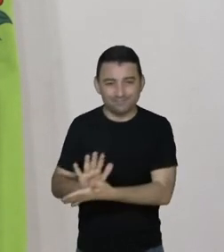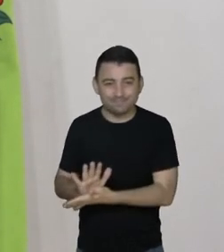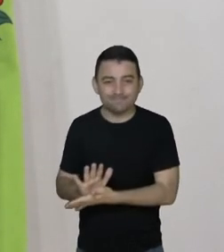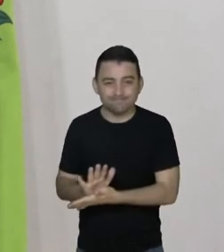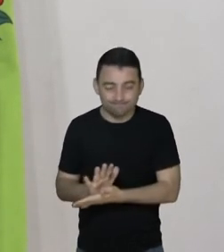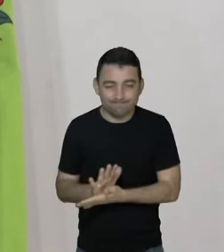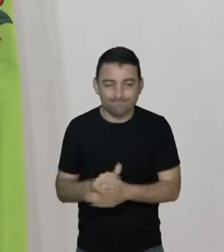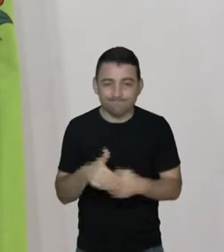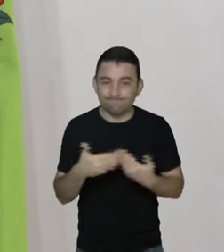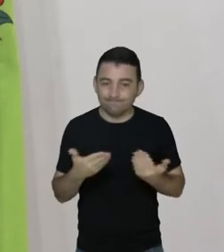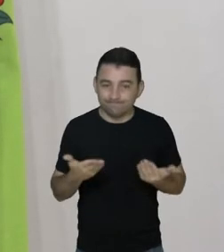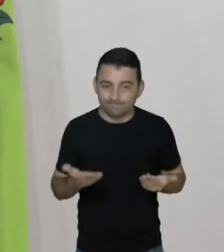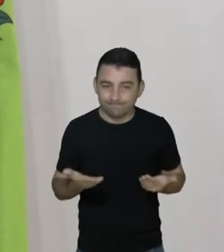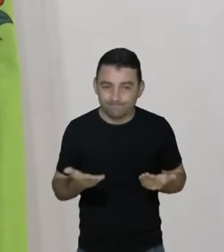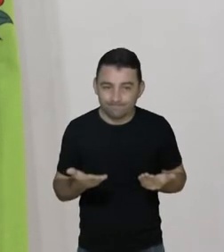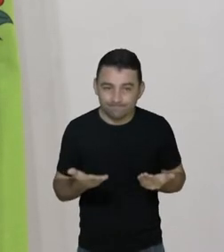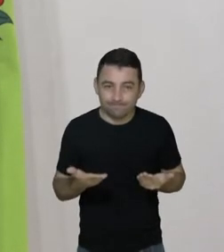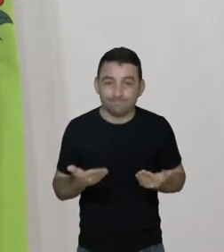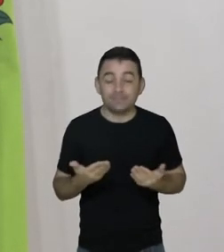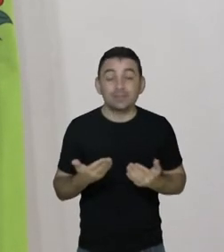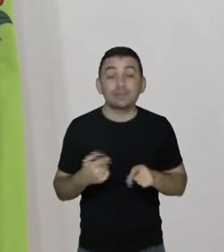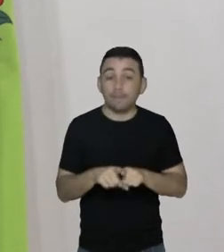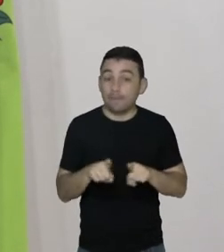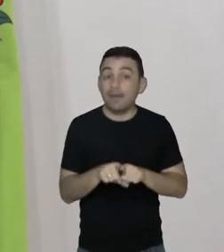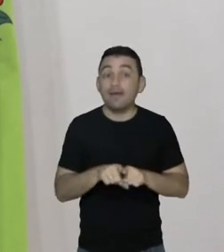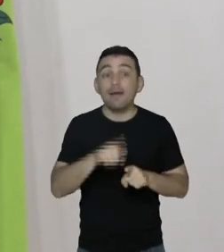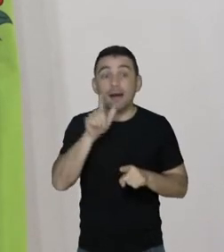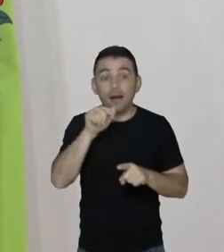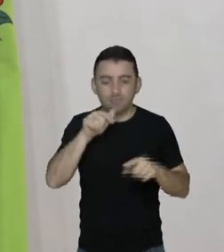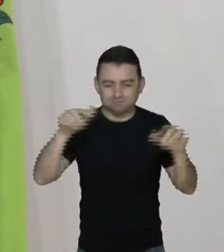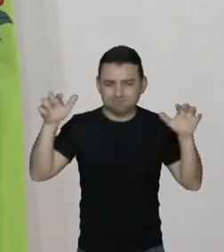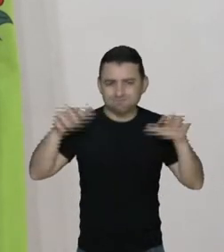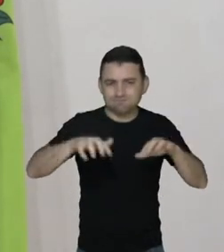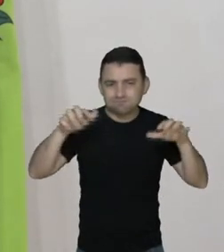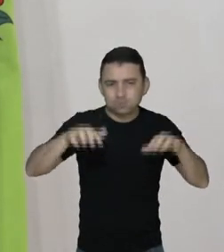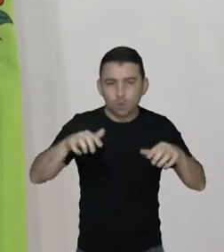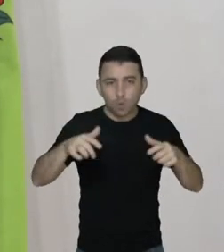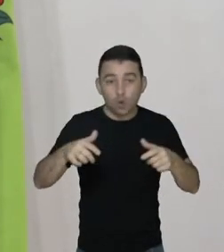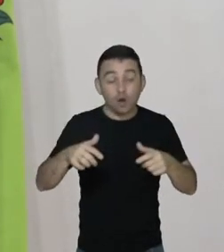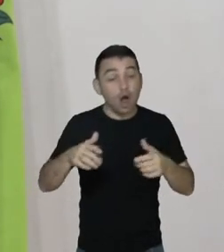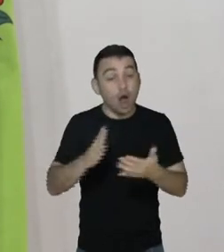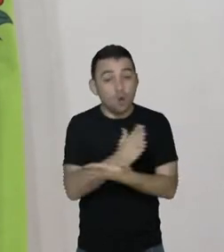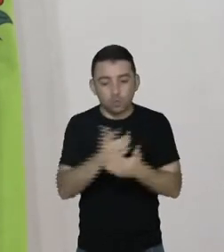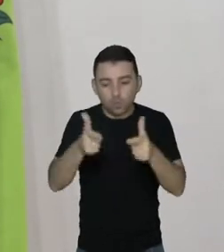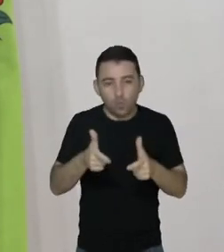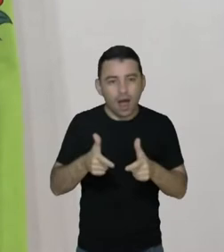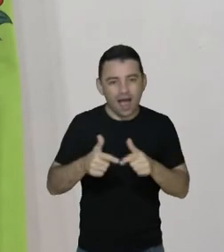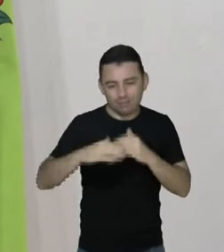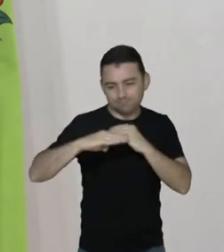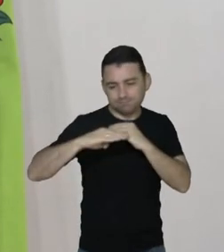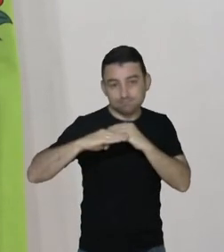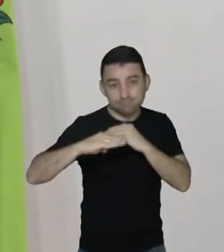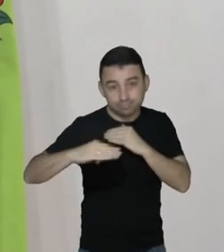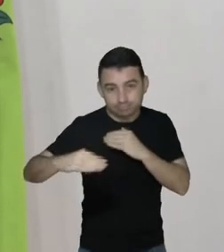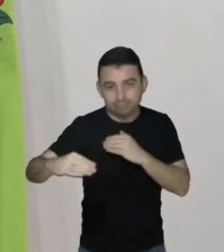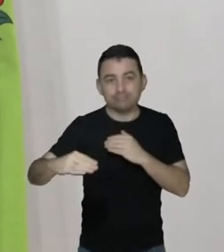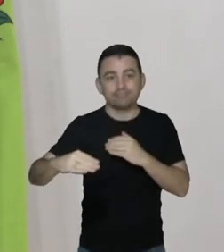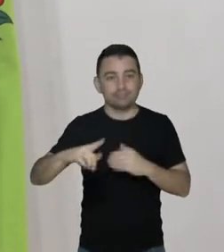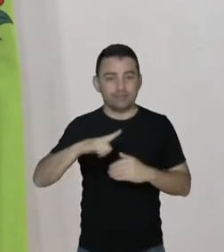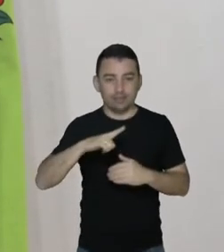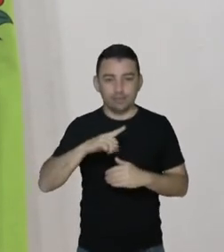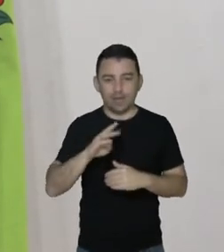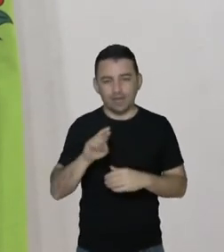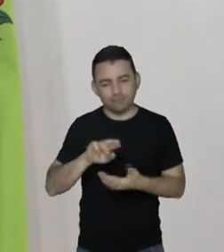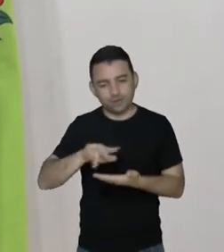aí, inclusive, a água destruindo alguns trechos de rodovias. Mas teria aqui uns